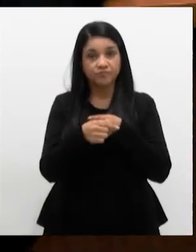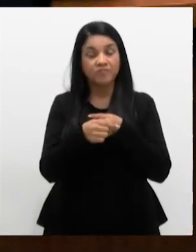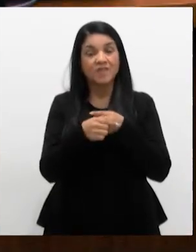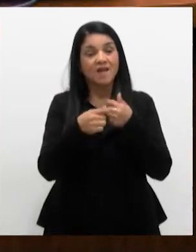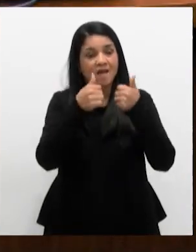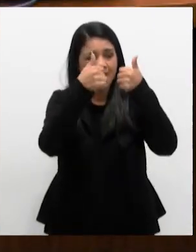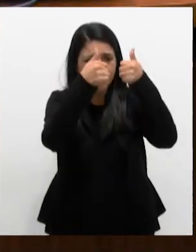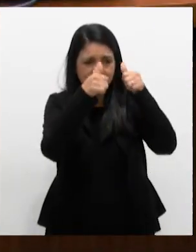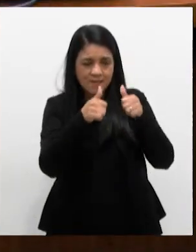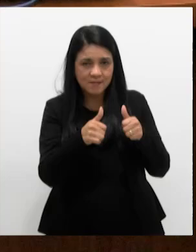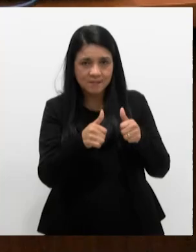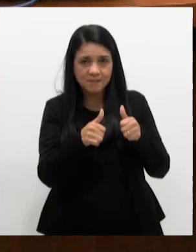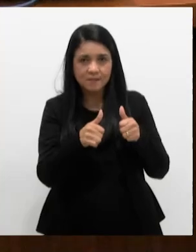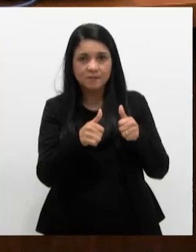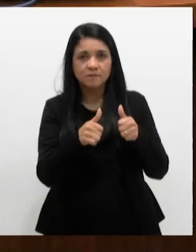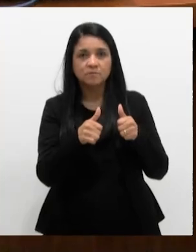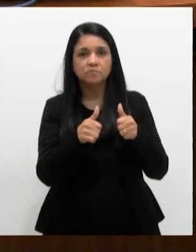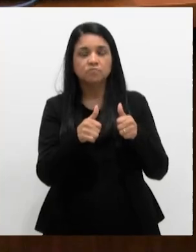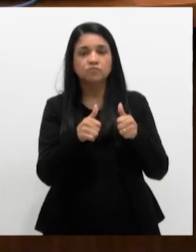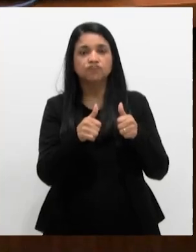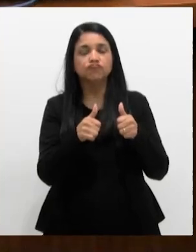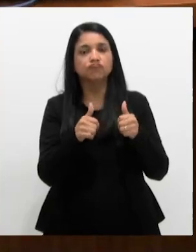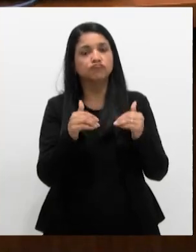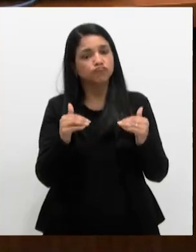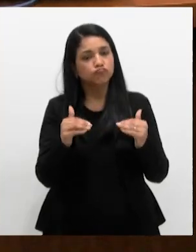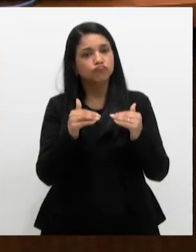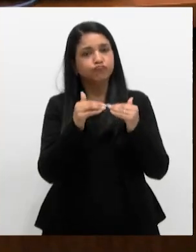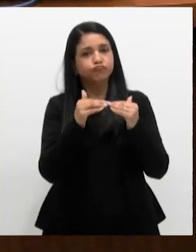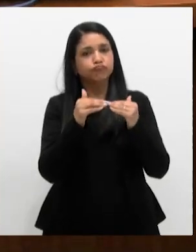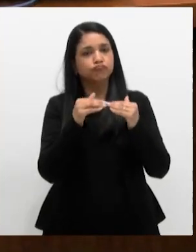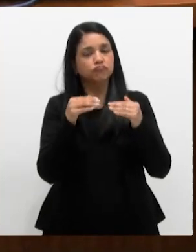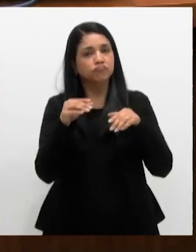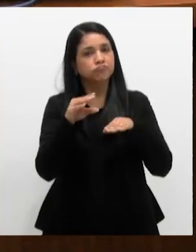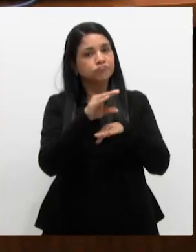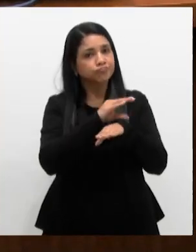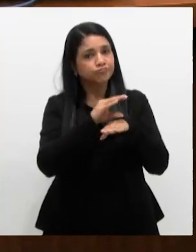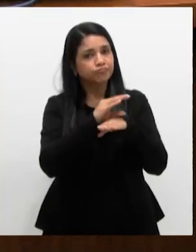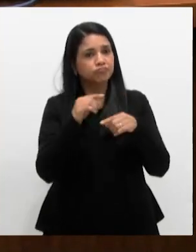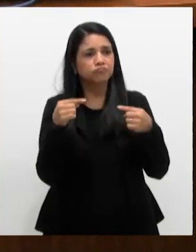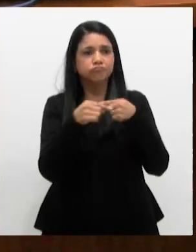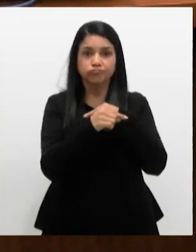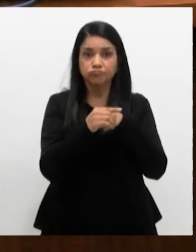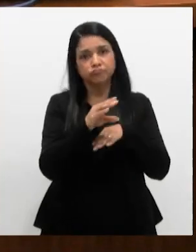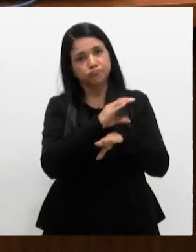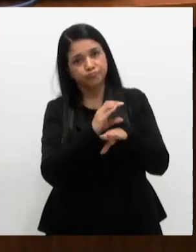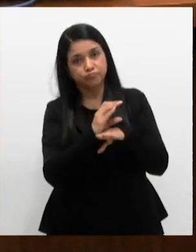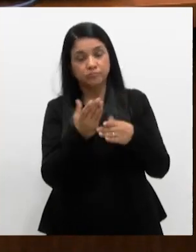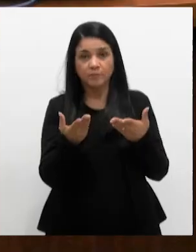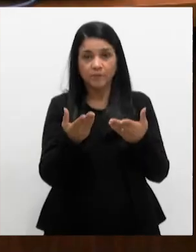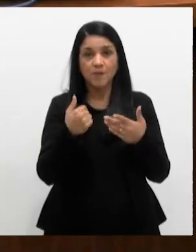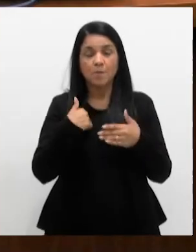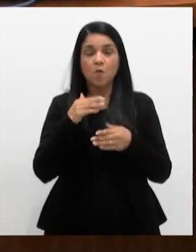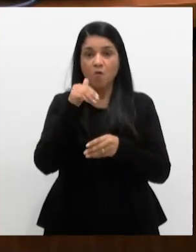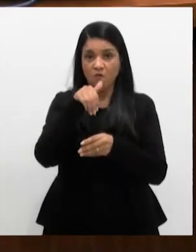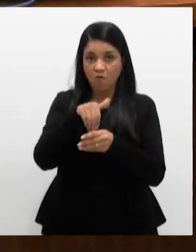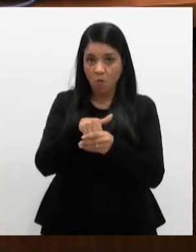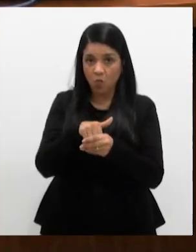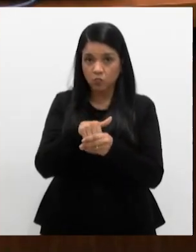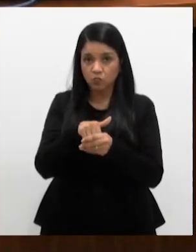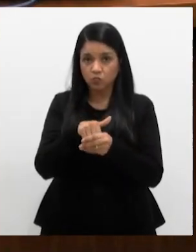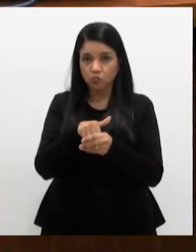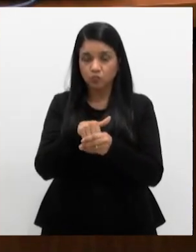em primeiro lugar, da constitucionalidade. E aí, nesse aspecto, o meu voto é consubstanciado